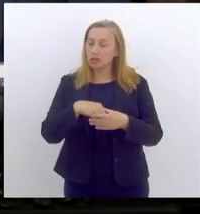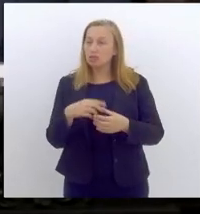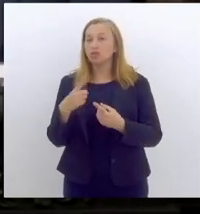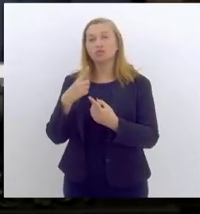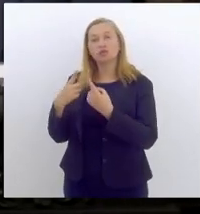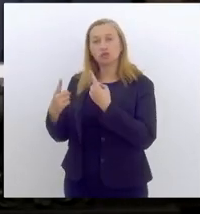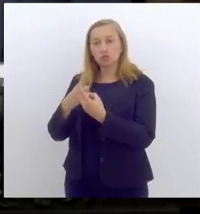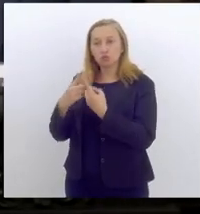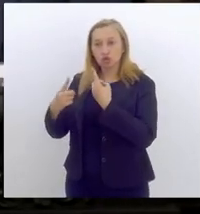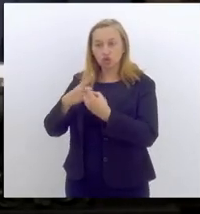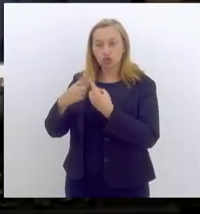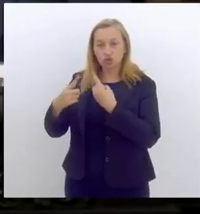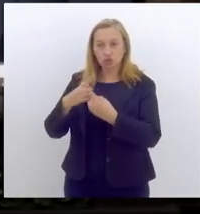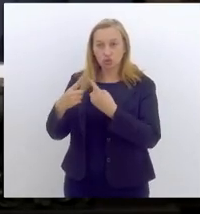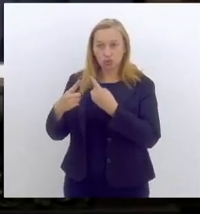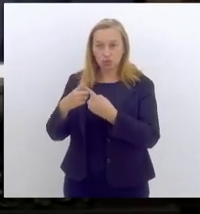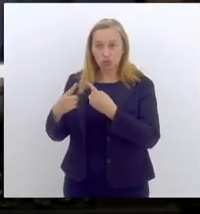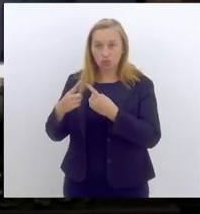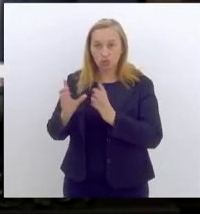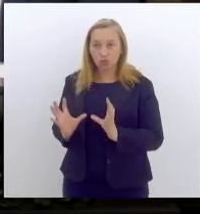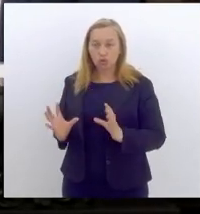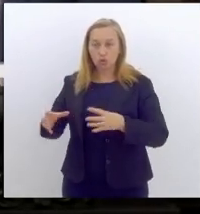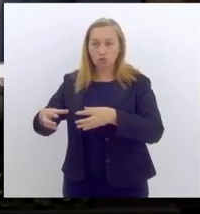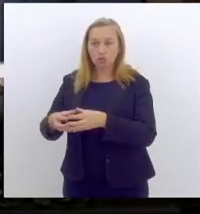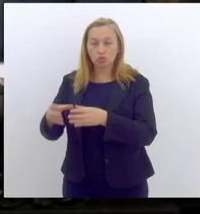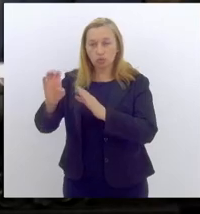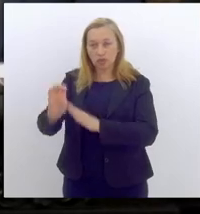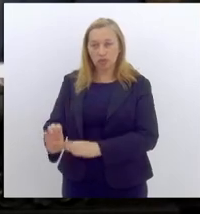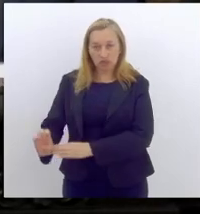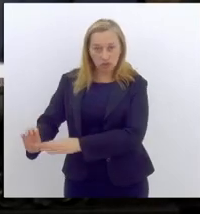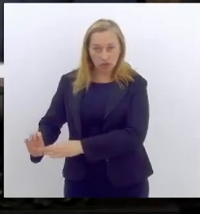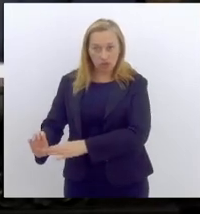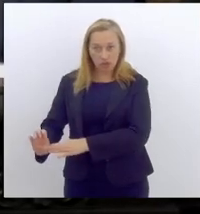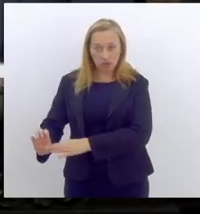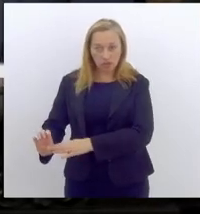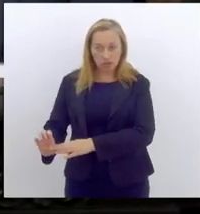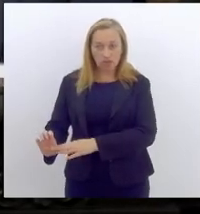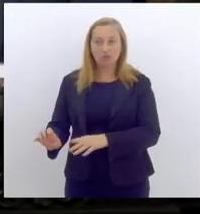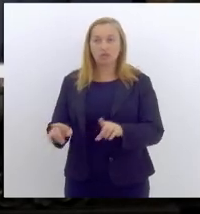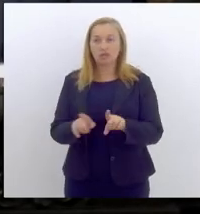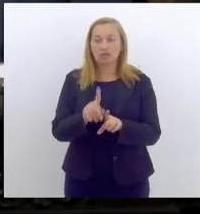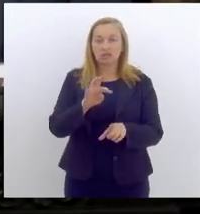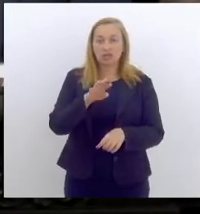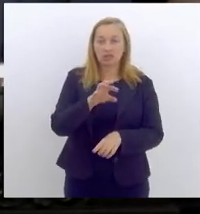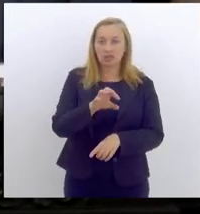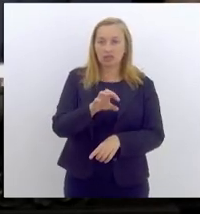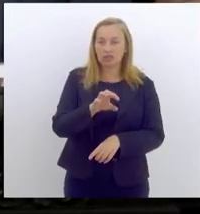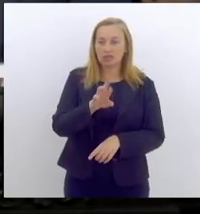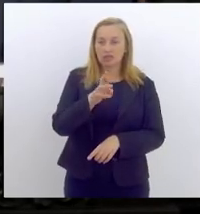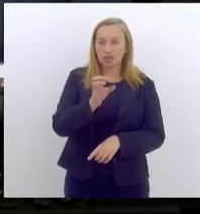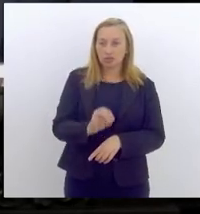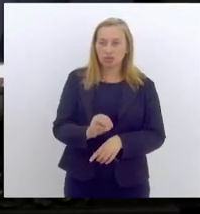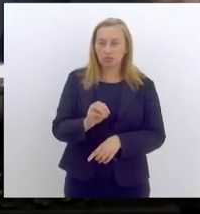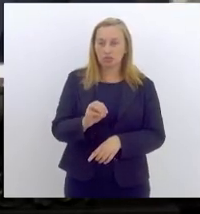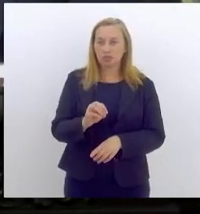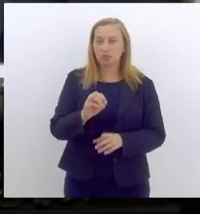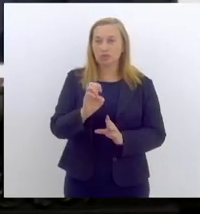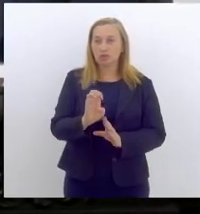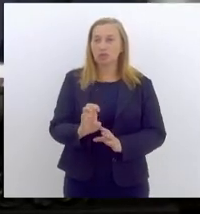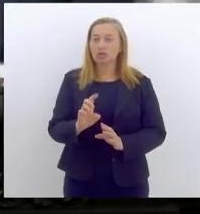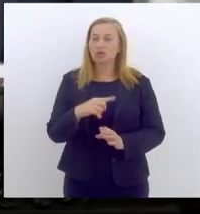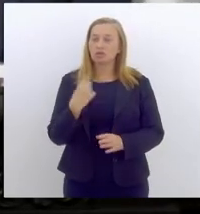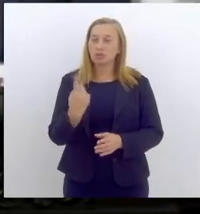discutido, sobretudo com os companheiros de esquerda e da centro-esquerda, independentes, nós mantemos o voto